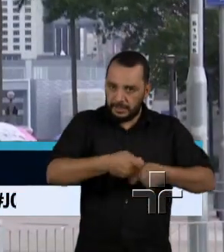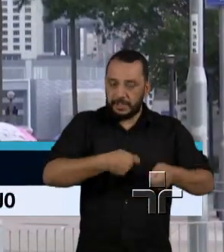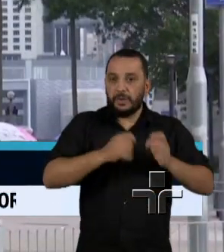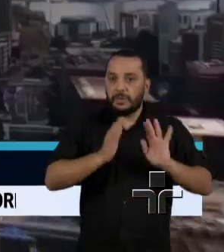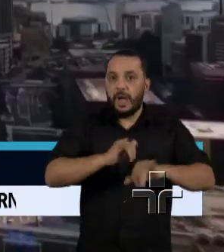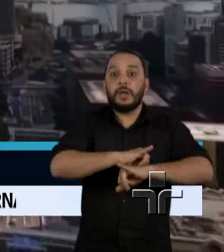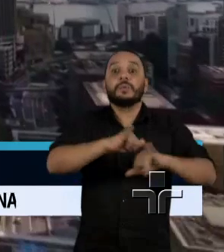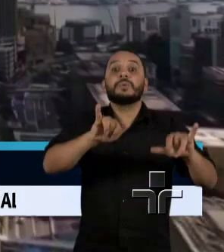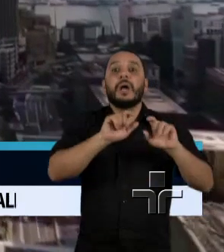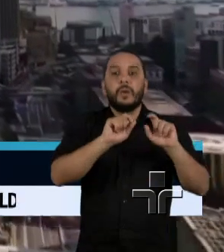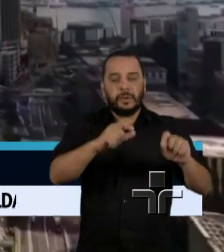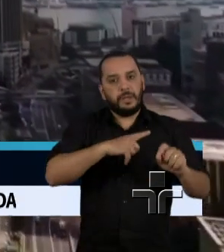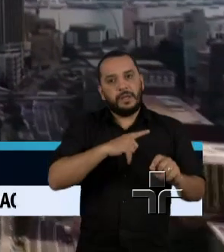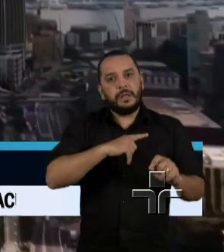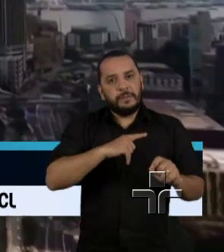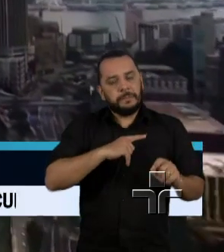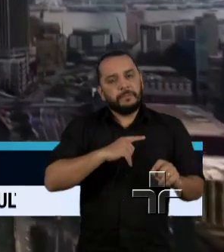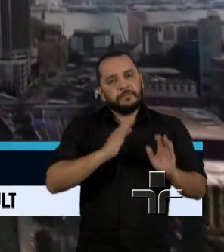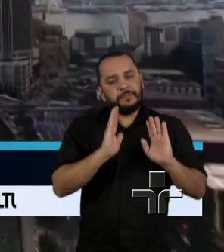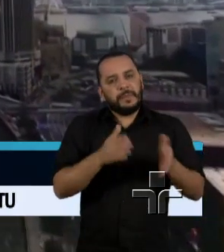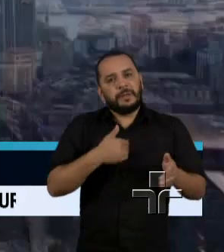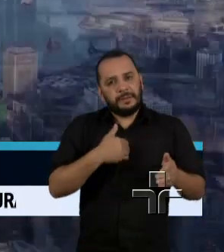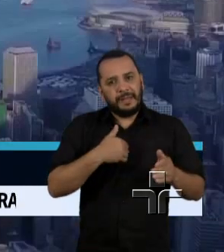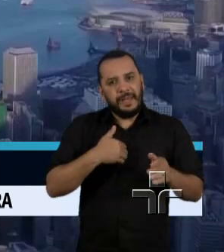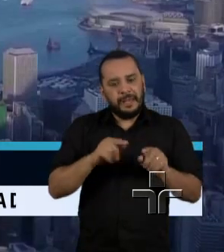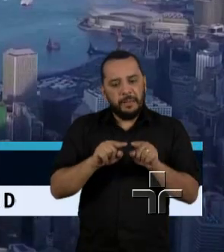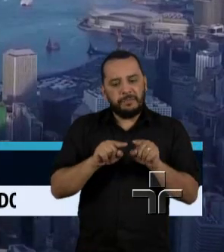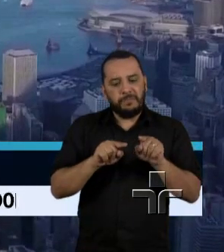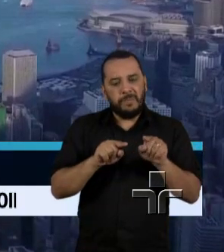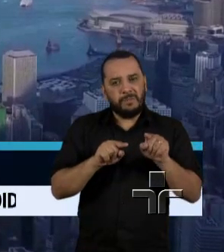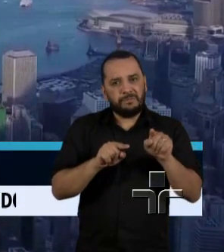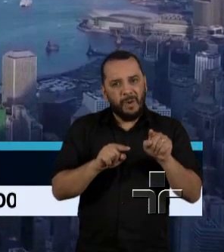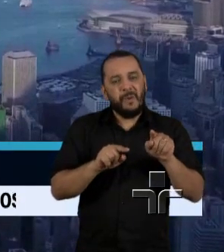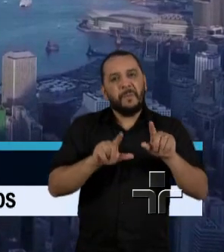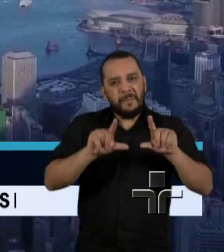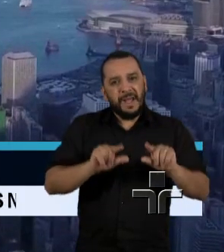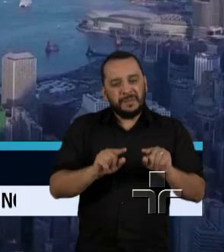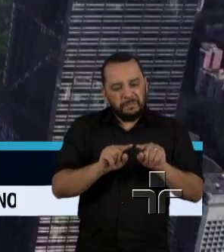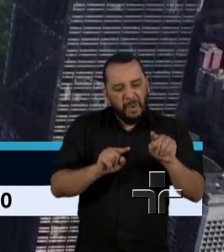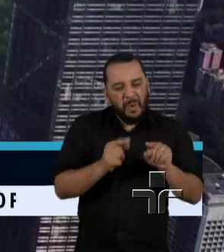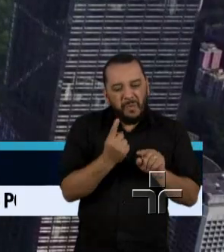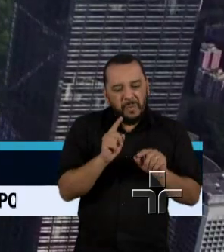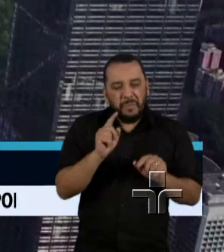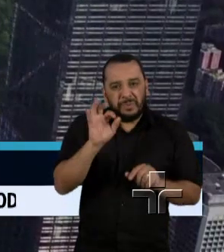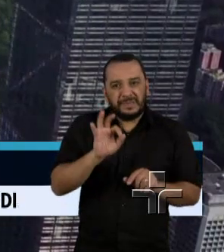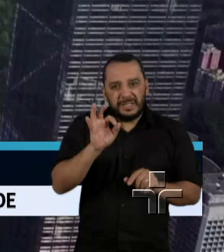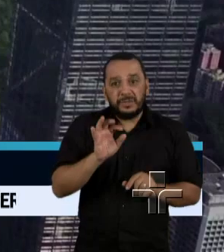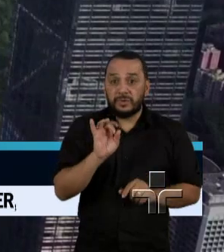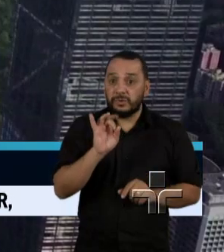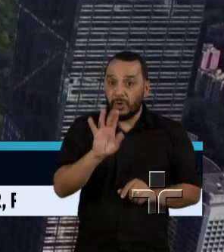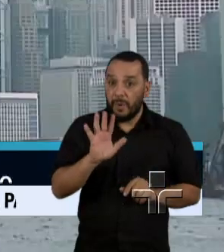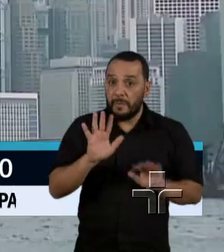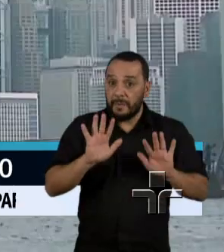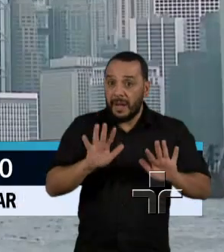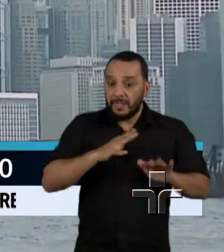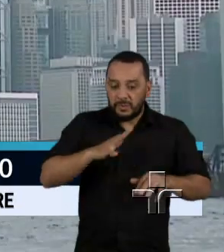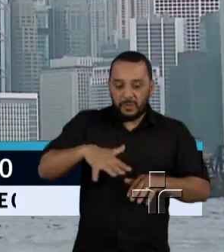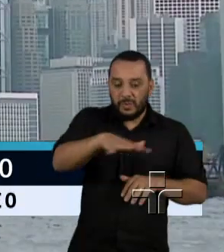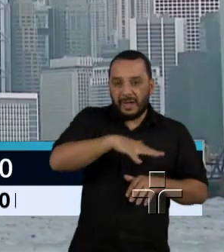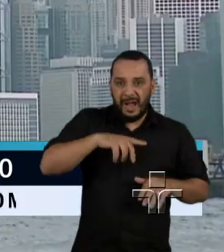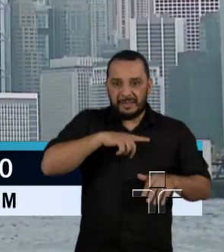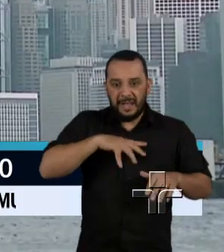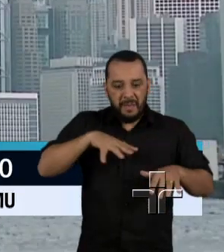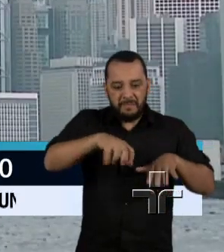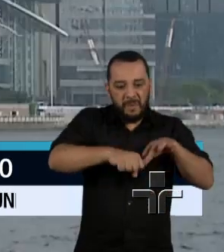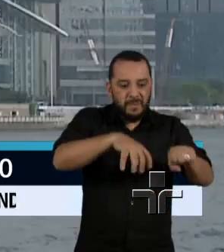havia anunciado a redução da previsão de crescimento anual para menos de 1%. O território está na iminência de enfrentar